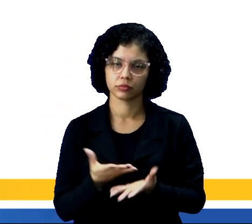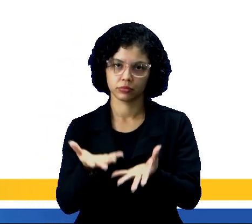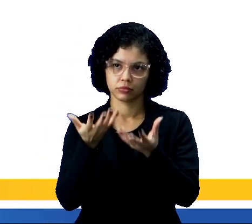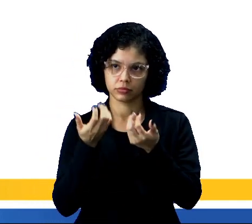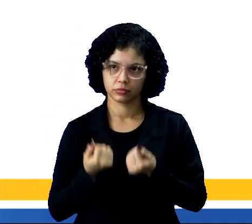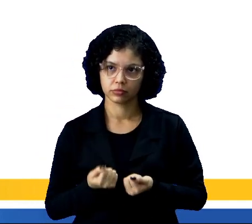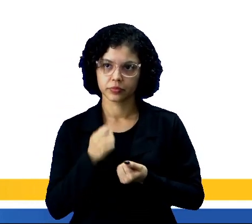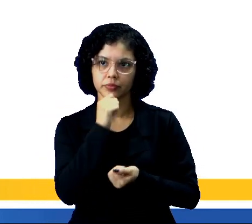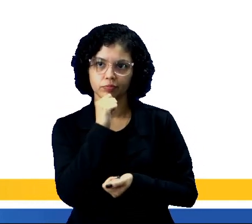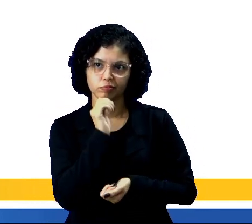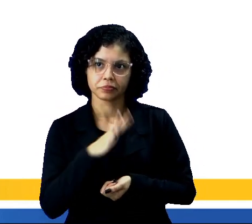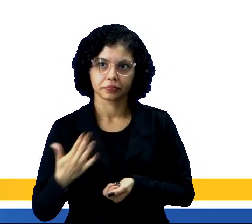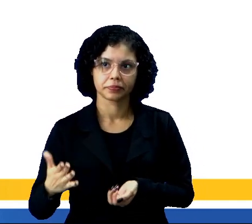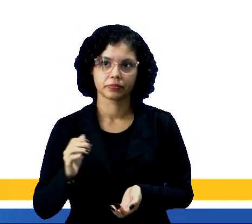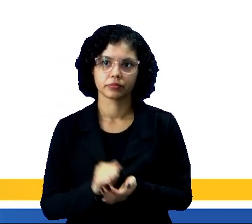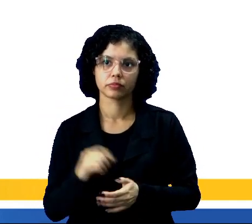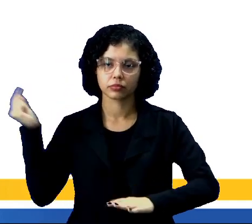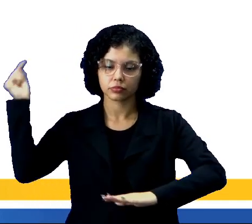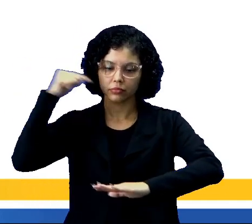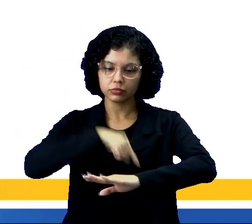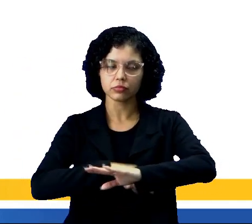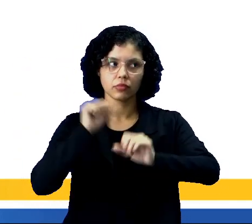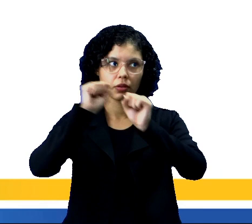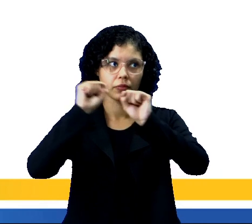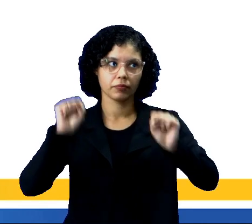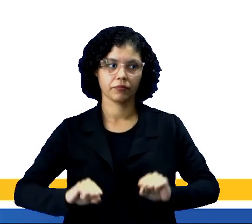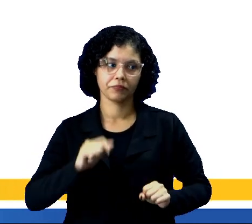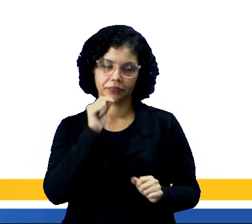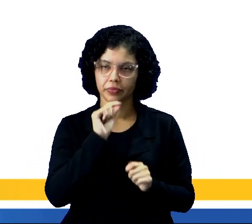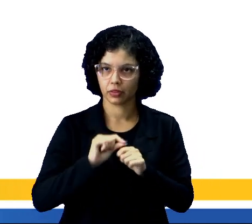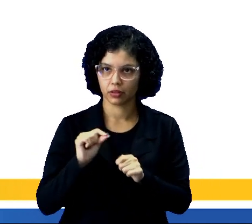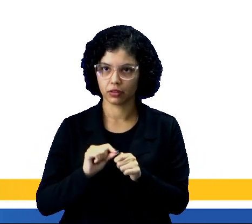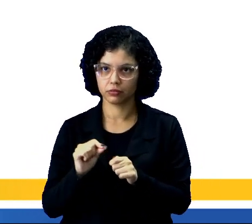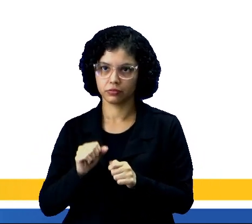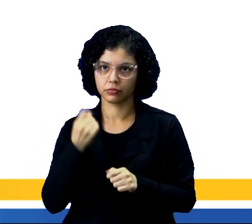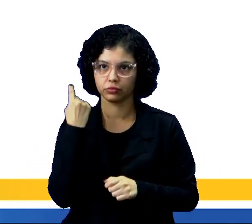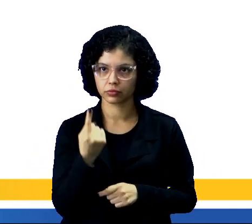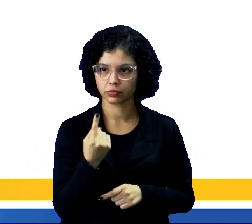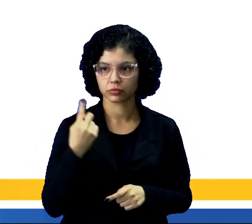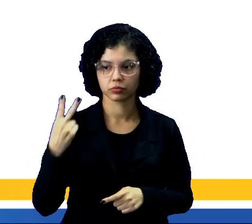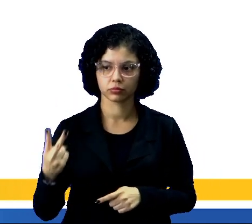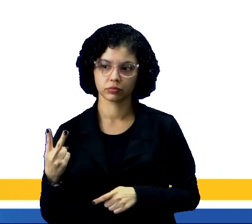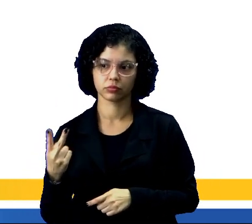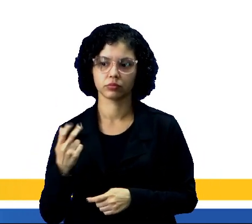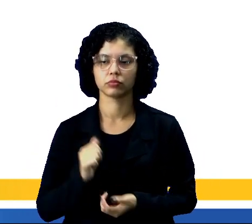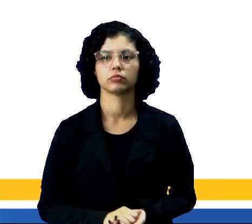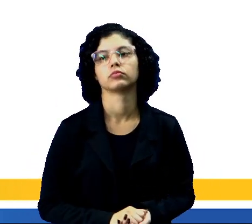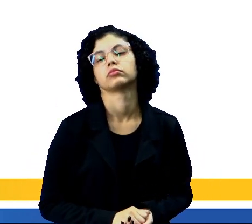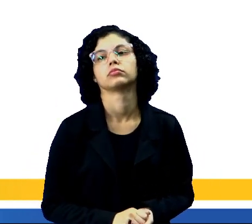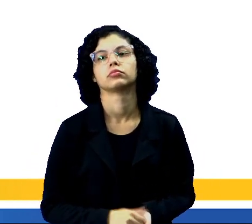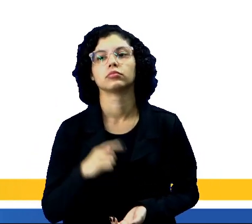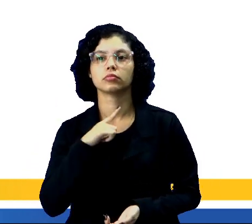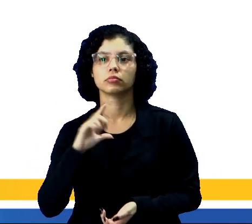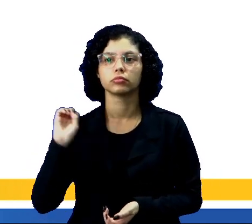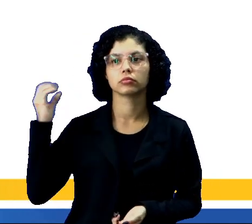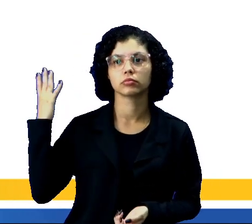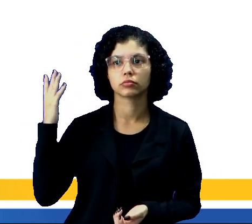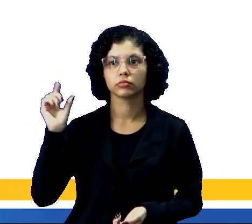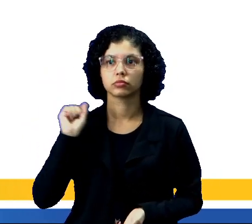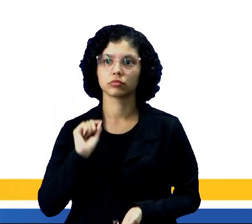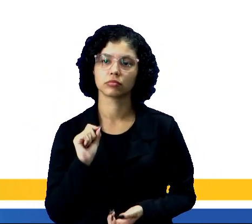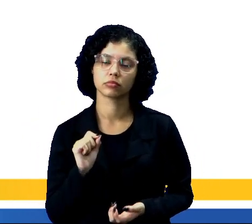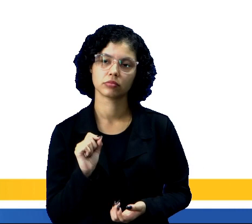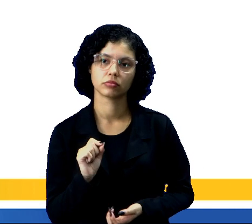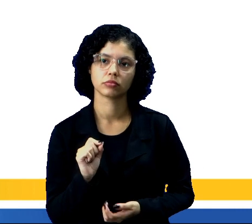aceptores de elétrons aí, quando o Sol entra nesse sistema, formam o fotossistema 1 e o fotossistema 2. Que nesse caso, o